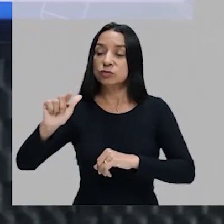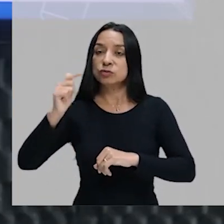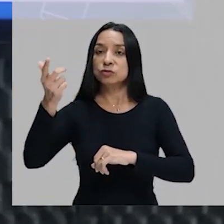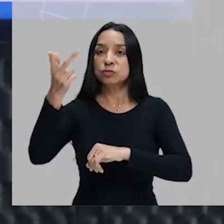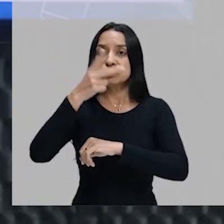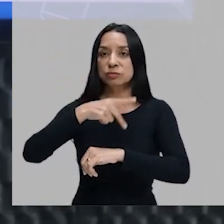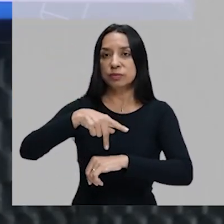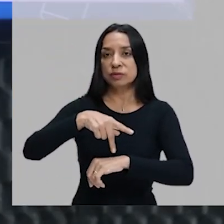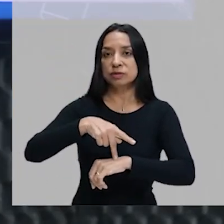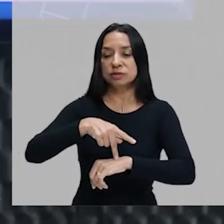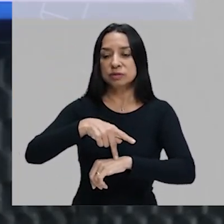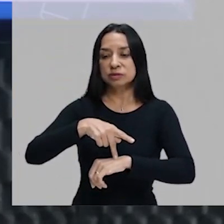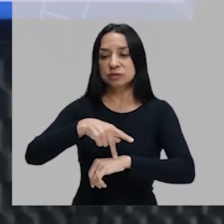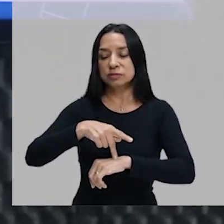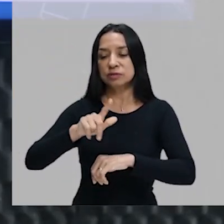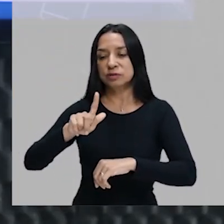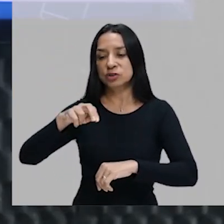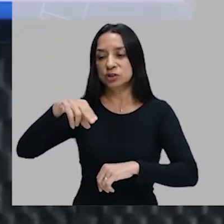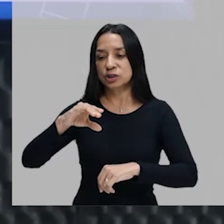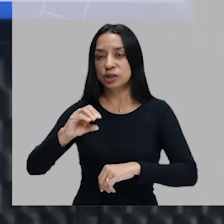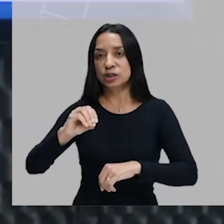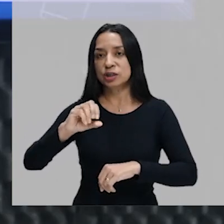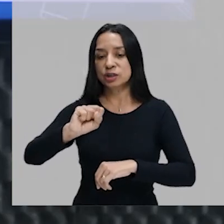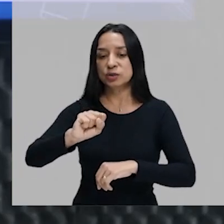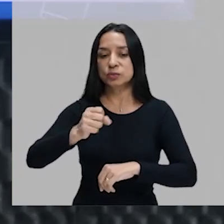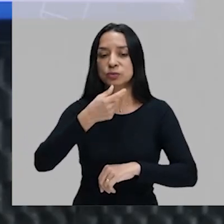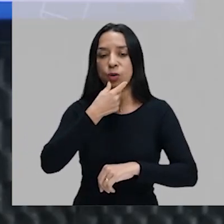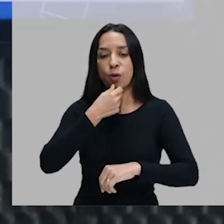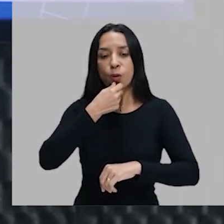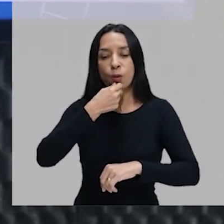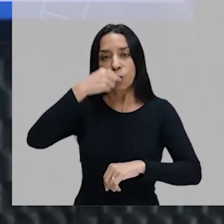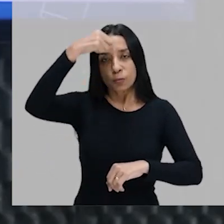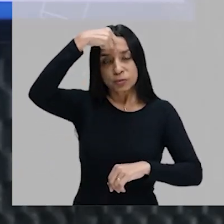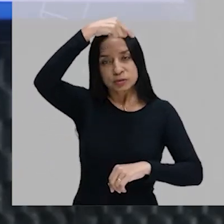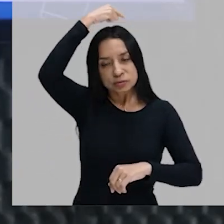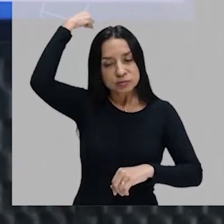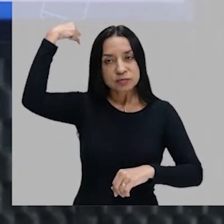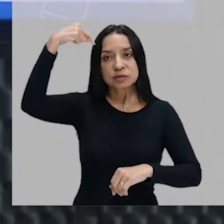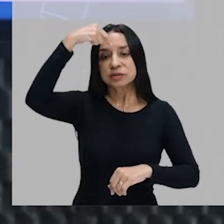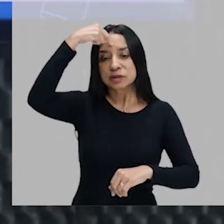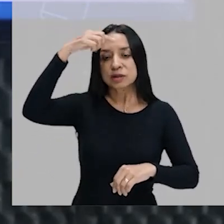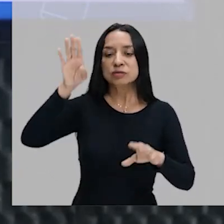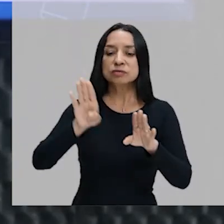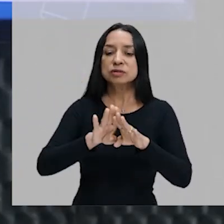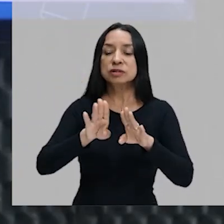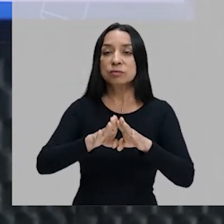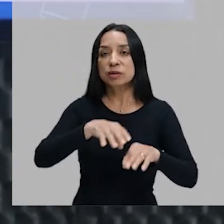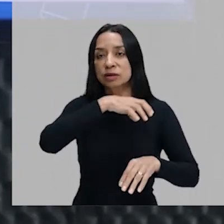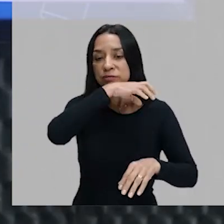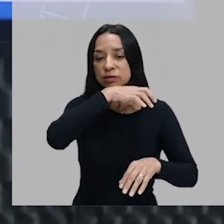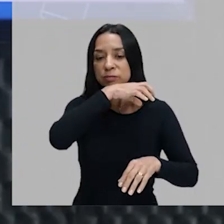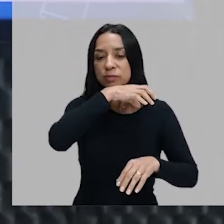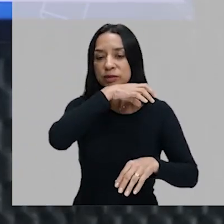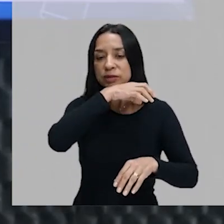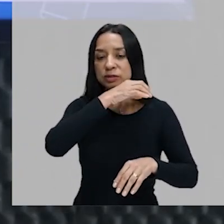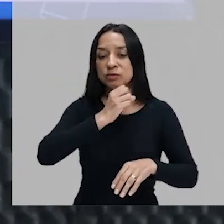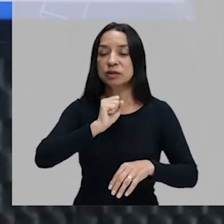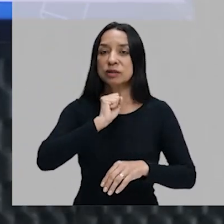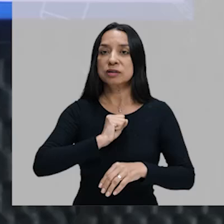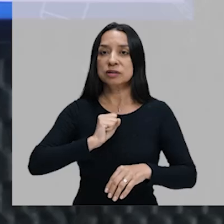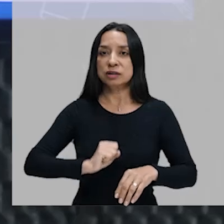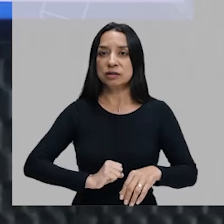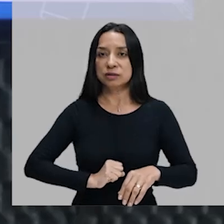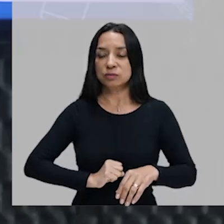estrangeiros, gênios, homens divinizados e até mesmo animais sagrados.